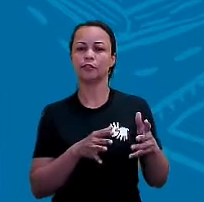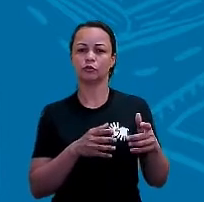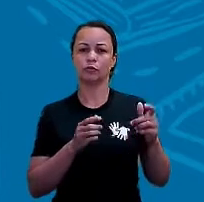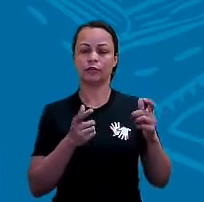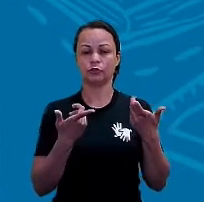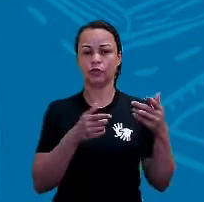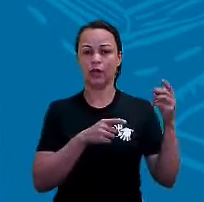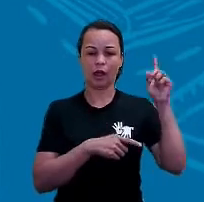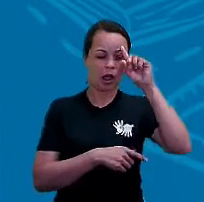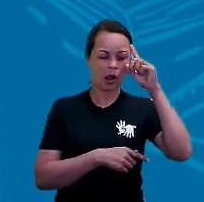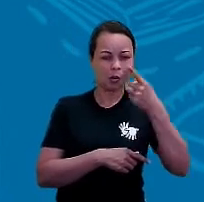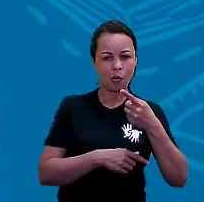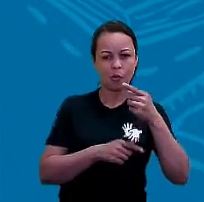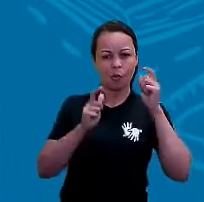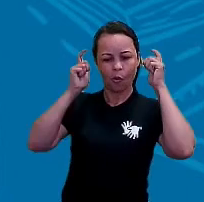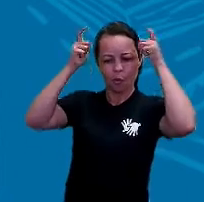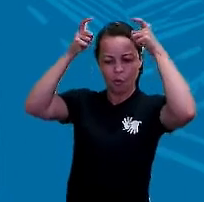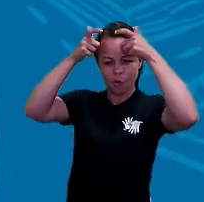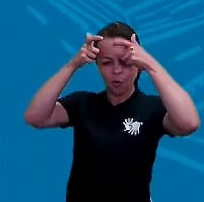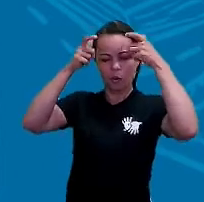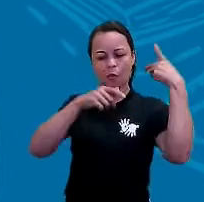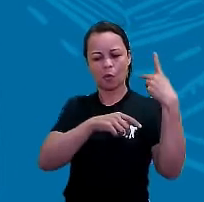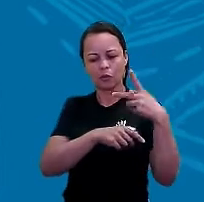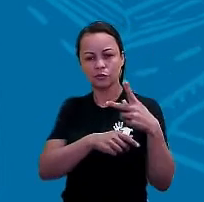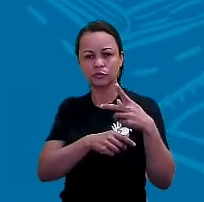coroa portuguesa, ele vai